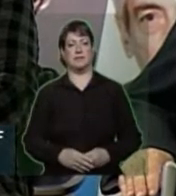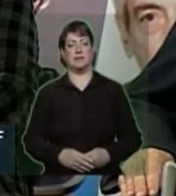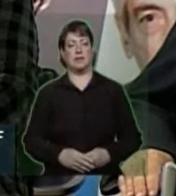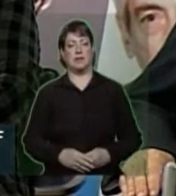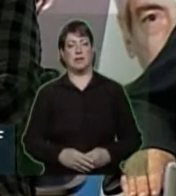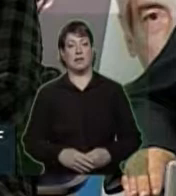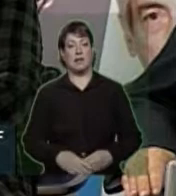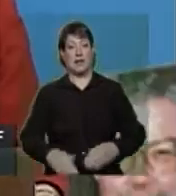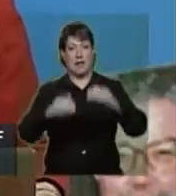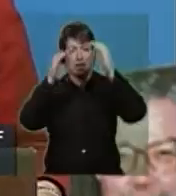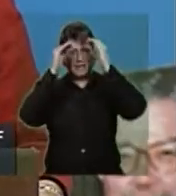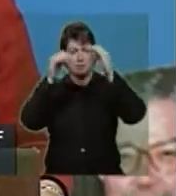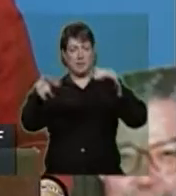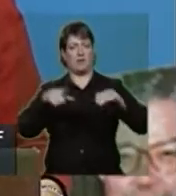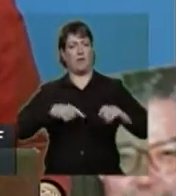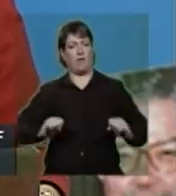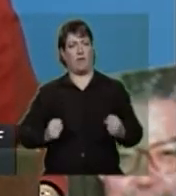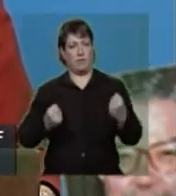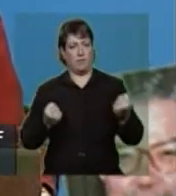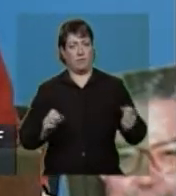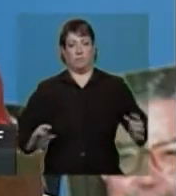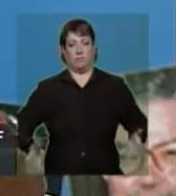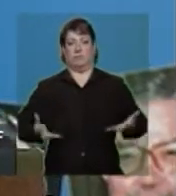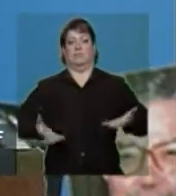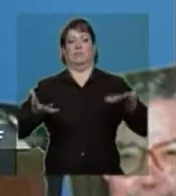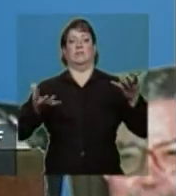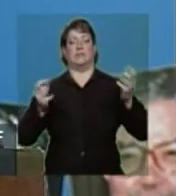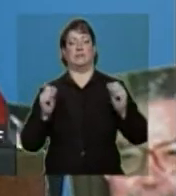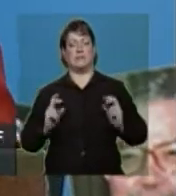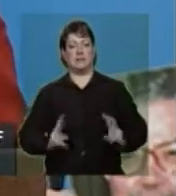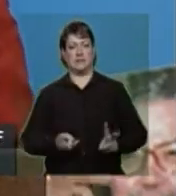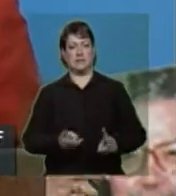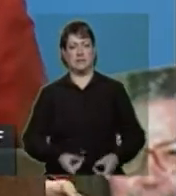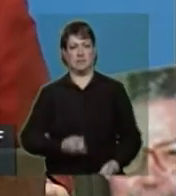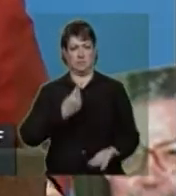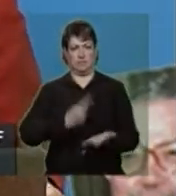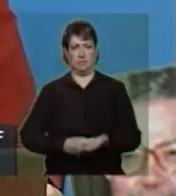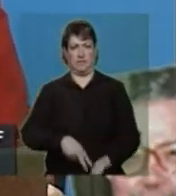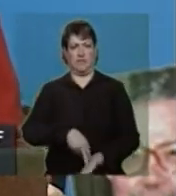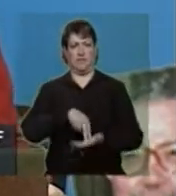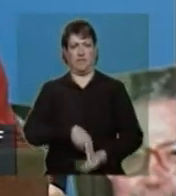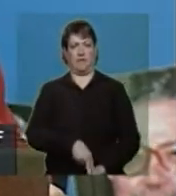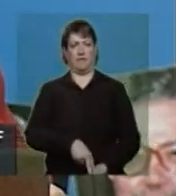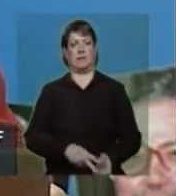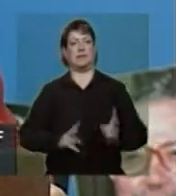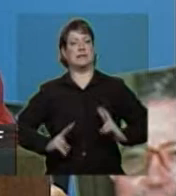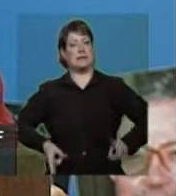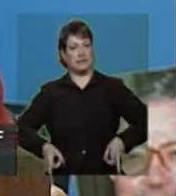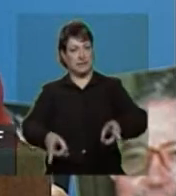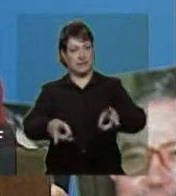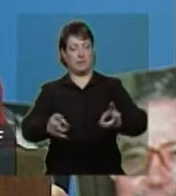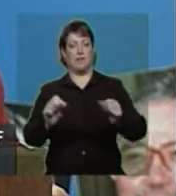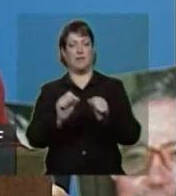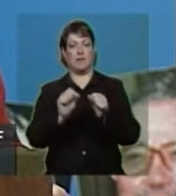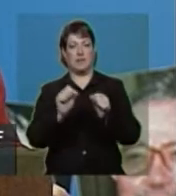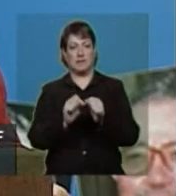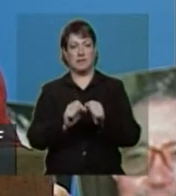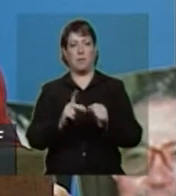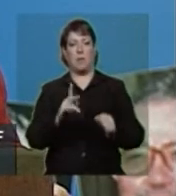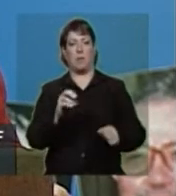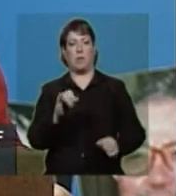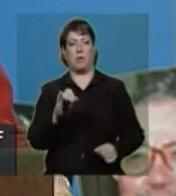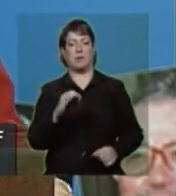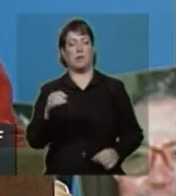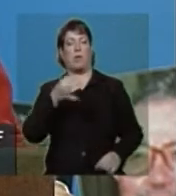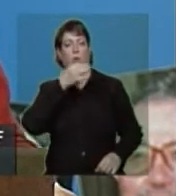Respeitar o seu ardor entusiasmado, sua posição firme, sempre formulando posições